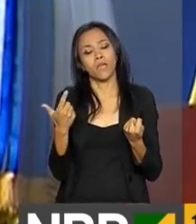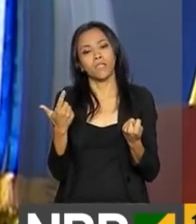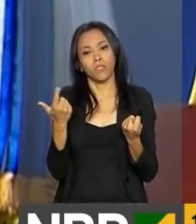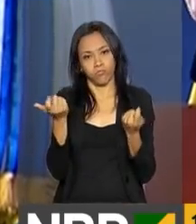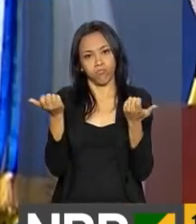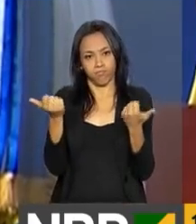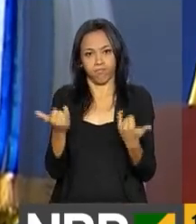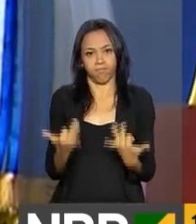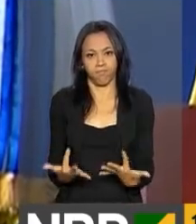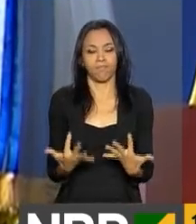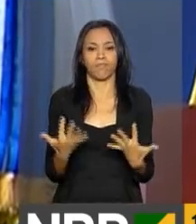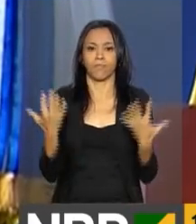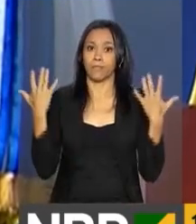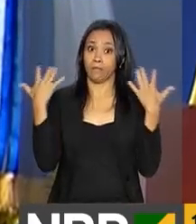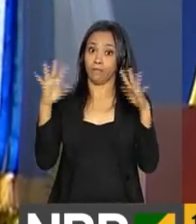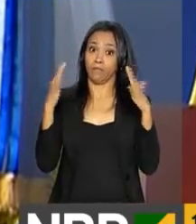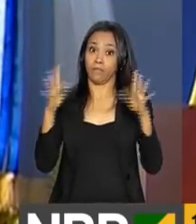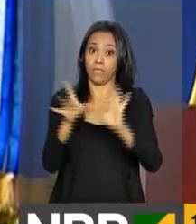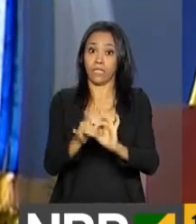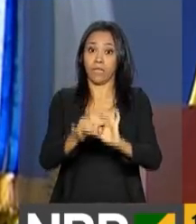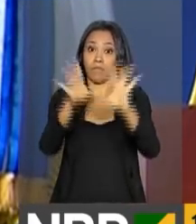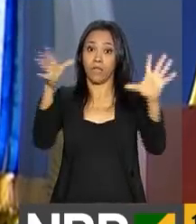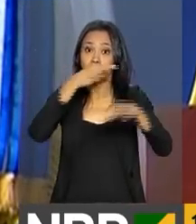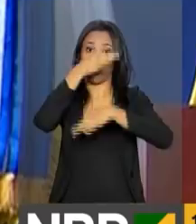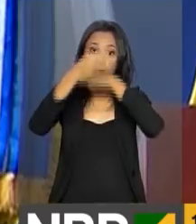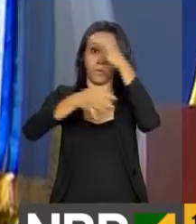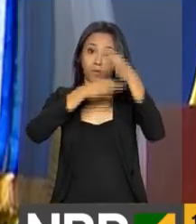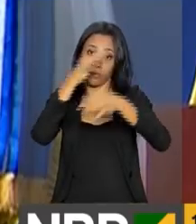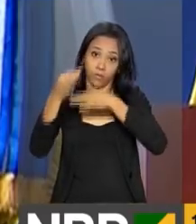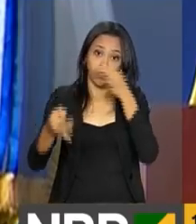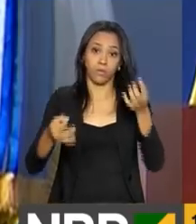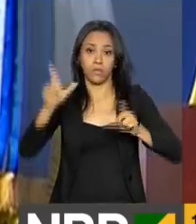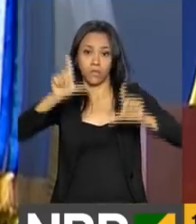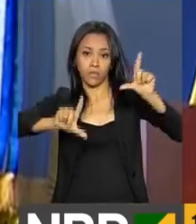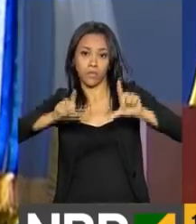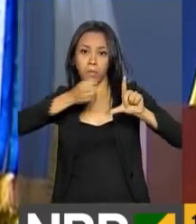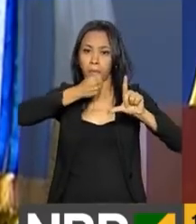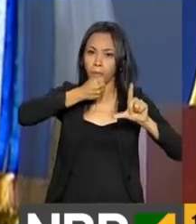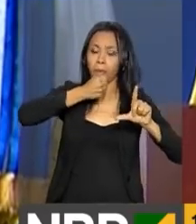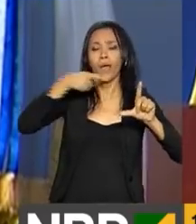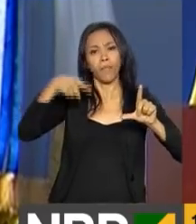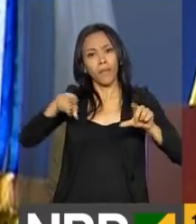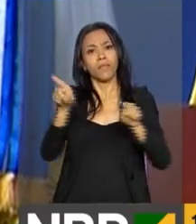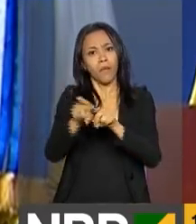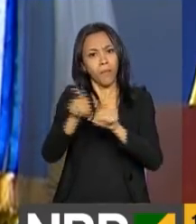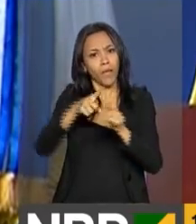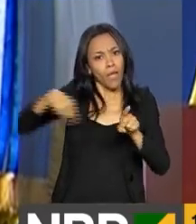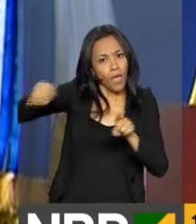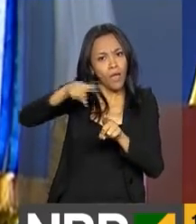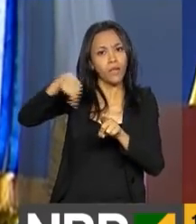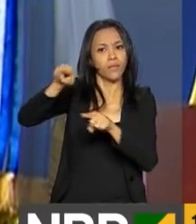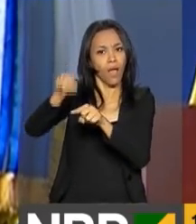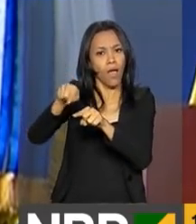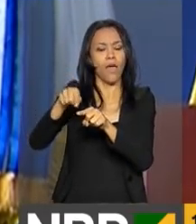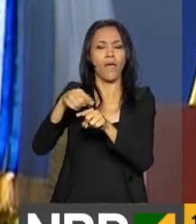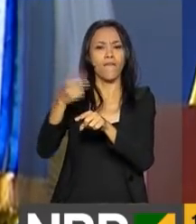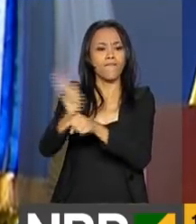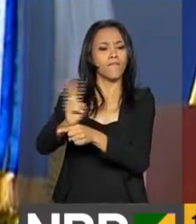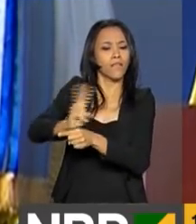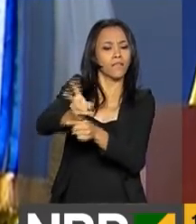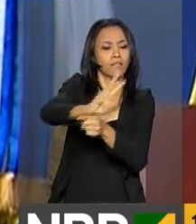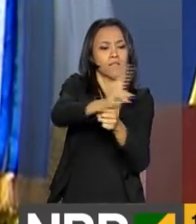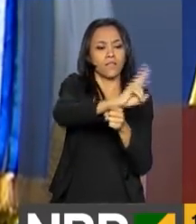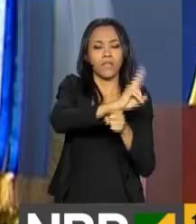bom som, viva a liberdade de imprensa, porque ela é também fiscalizadora de molde a ajudar